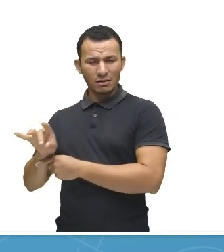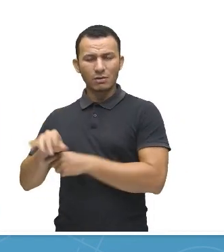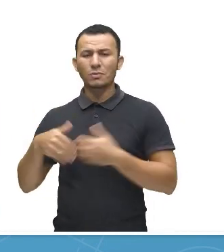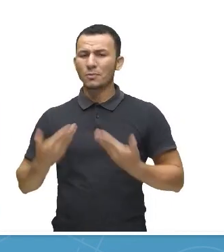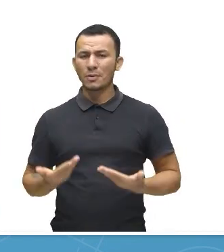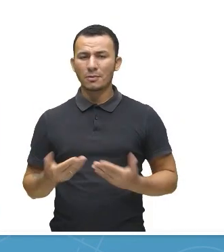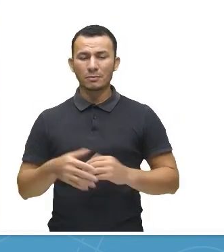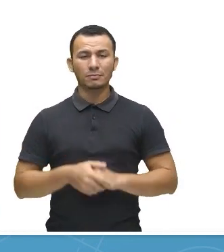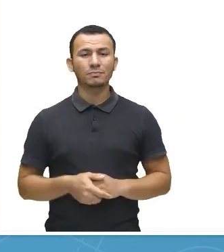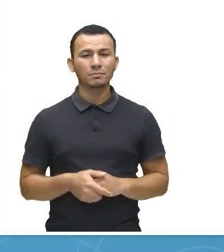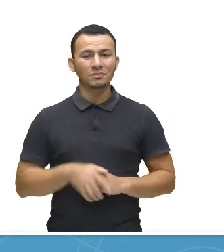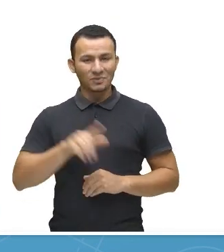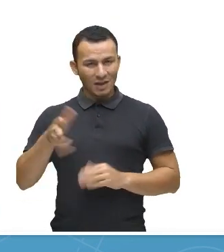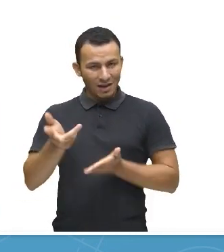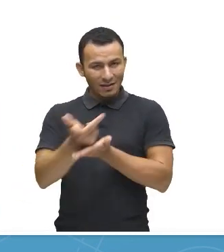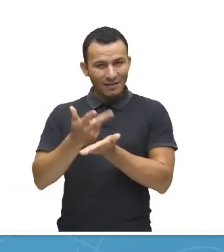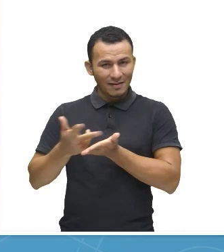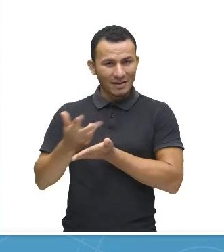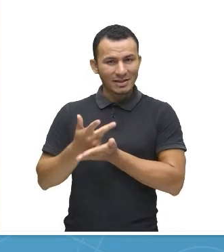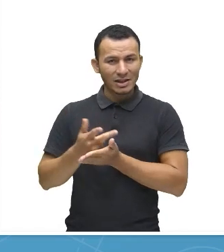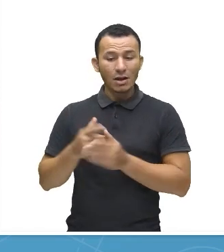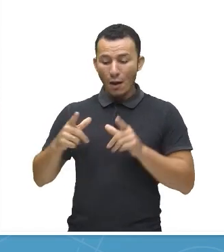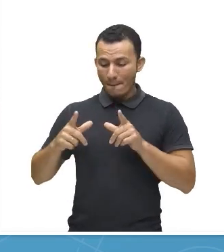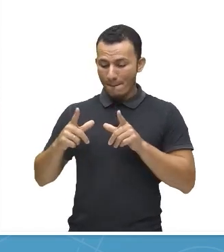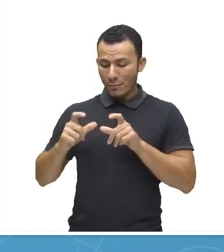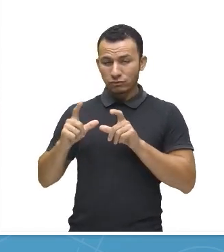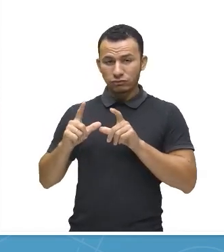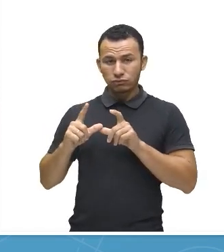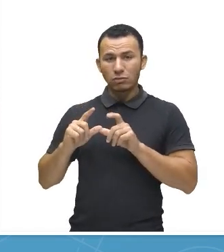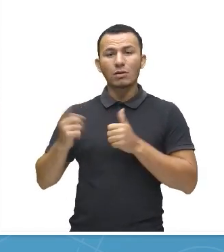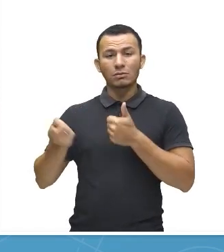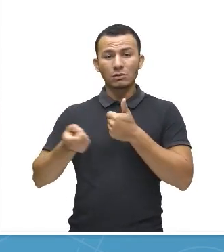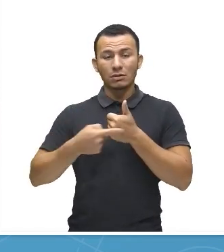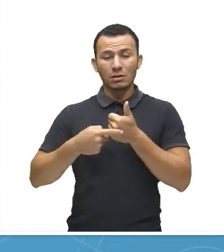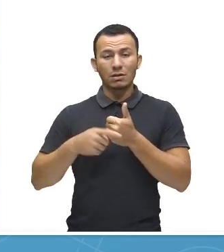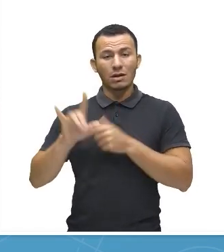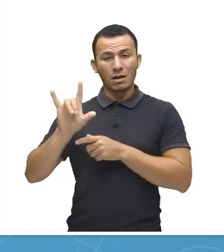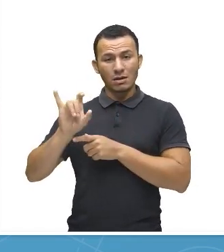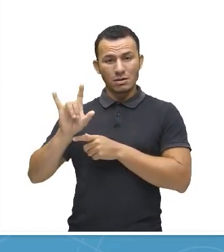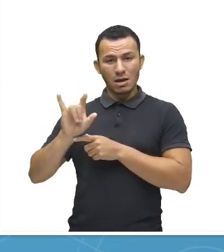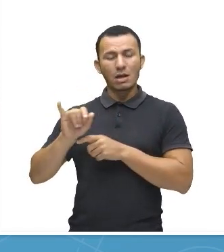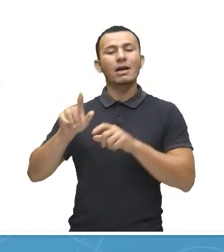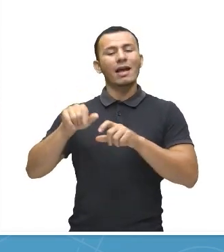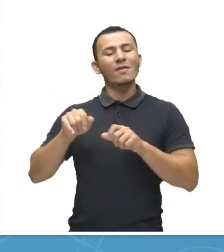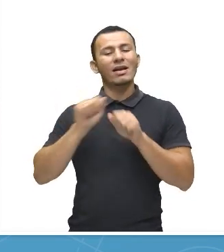você fez um desenho legal, tira foto, marca a gente no Instagram para a gente